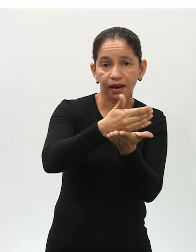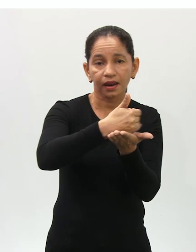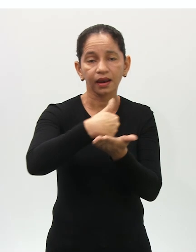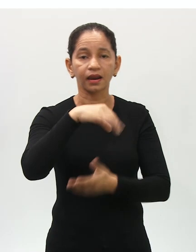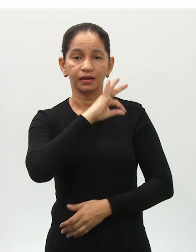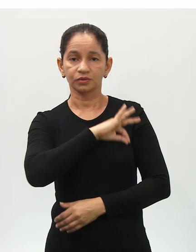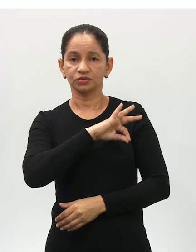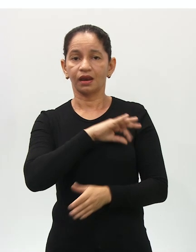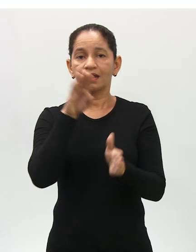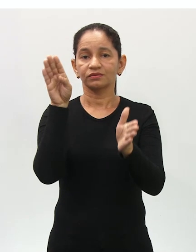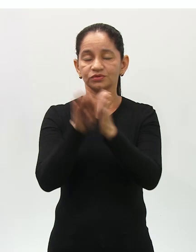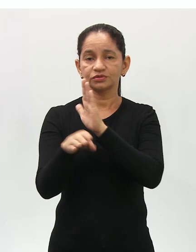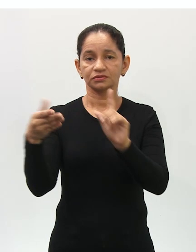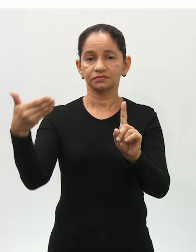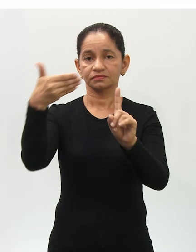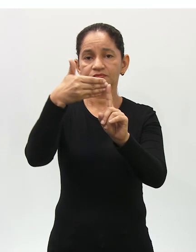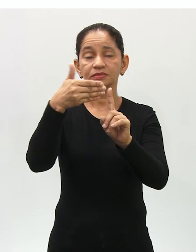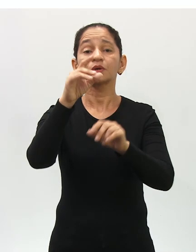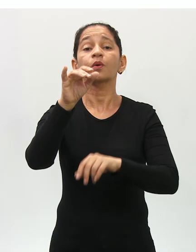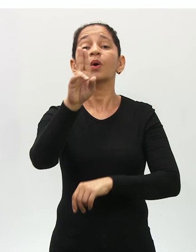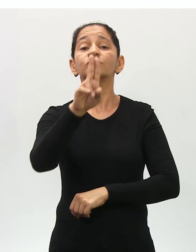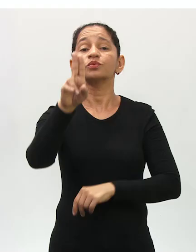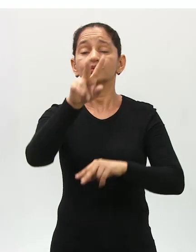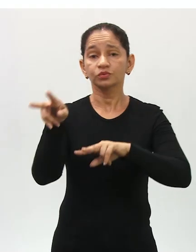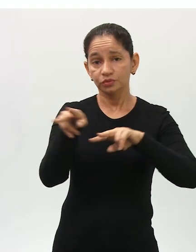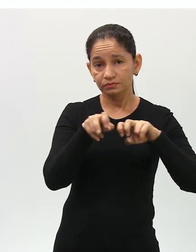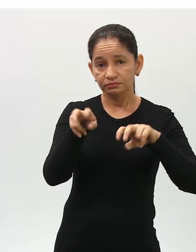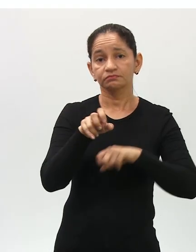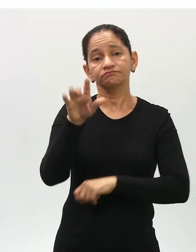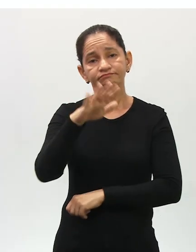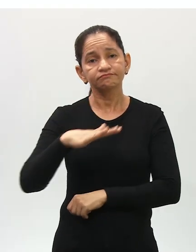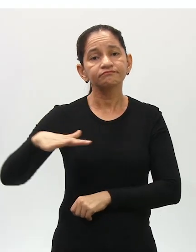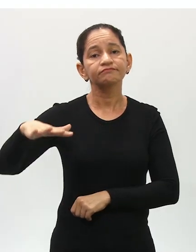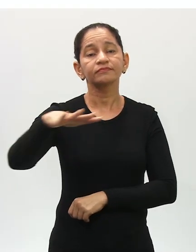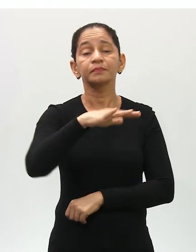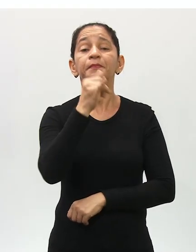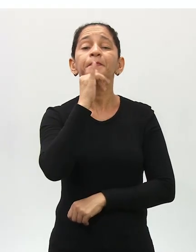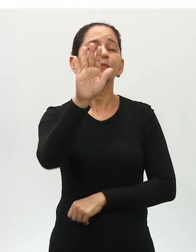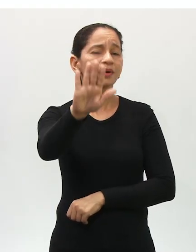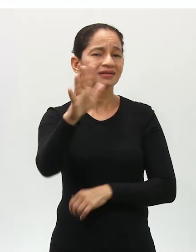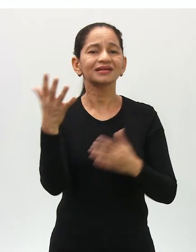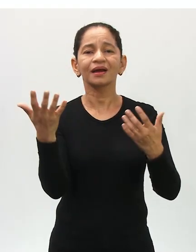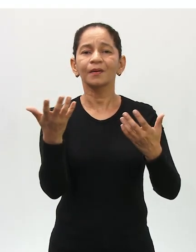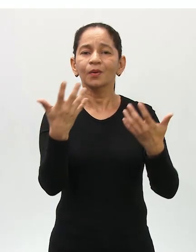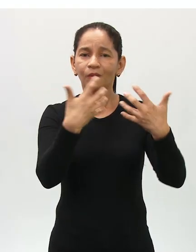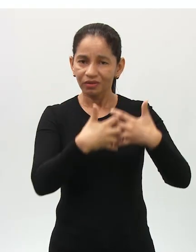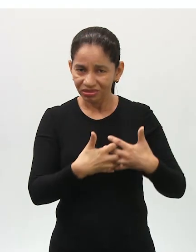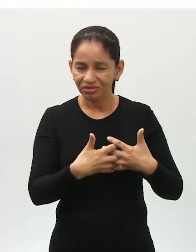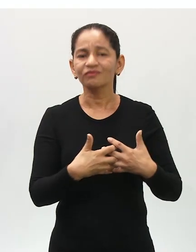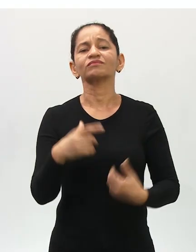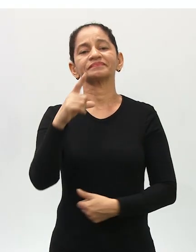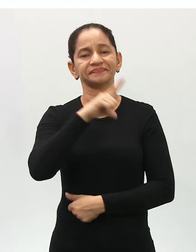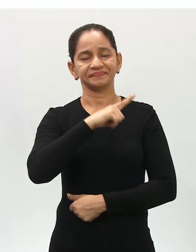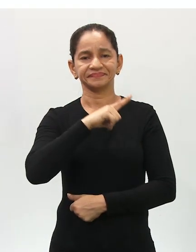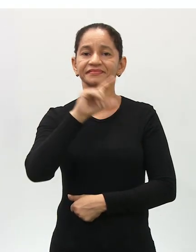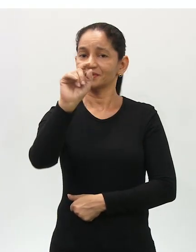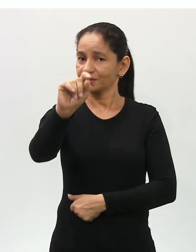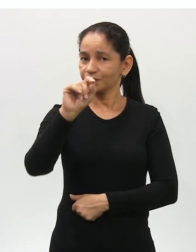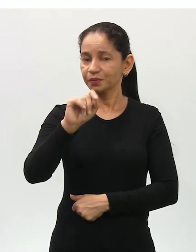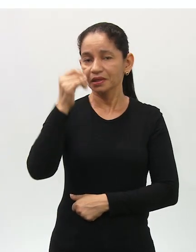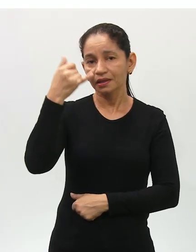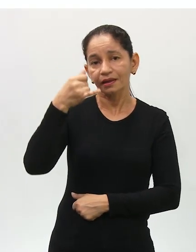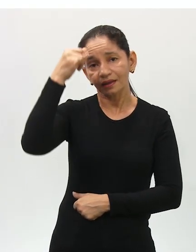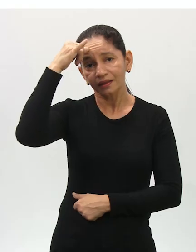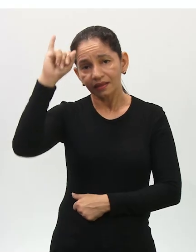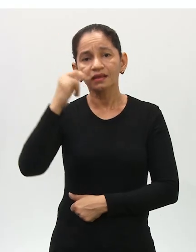de capital. Aí a receita agropecuária, quando, como eu expliquei para vocês, o IFRO vai e faz o leilão dos seus gados, das